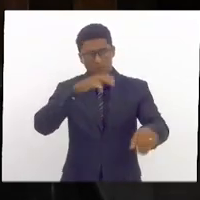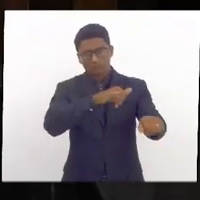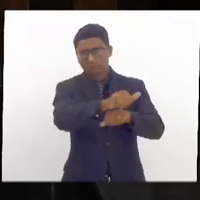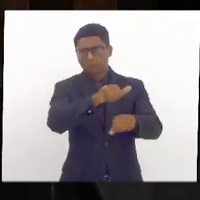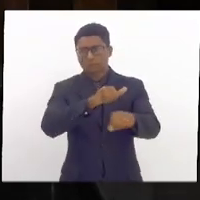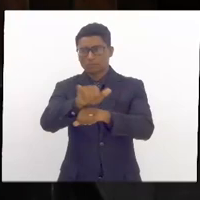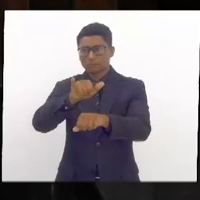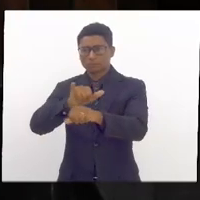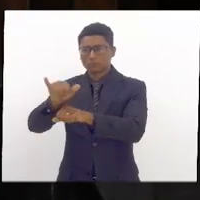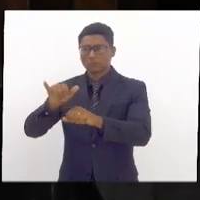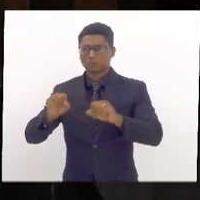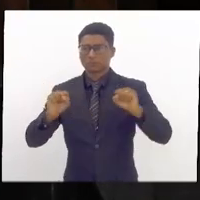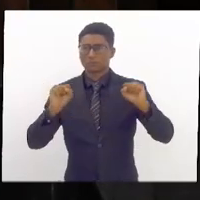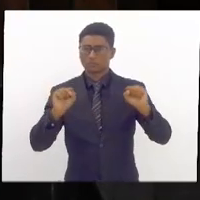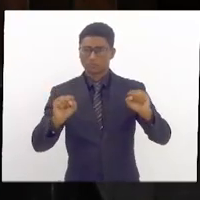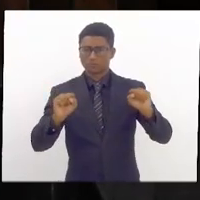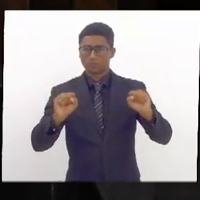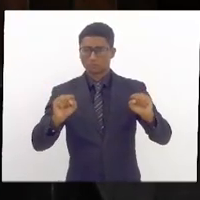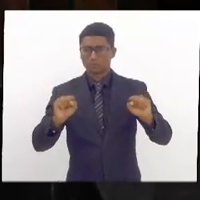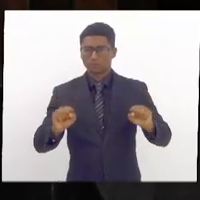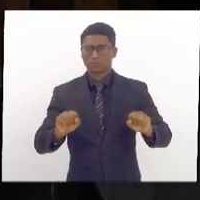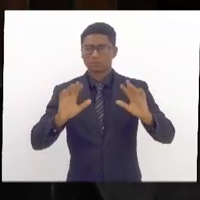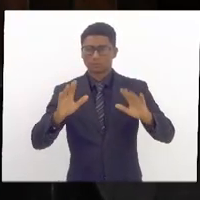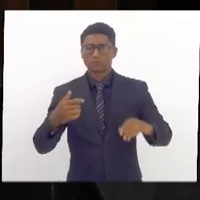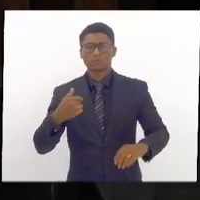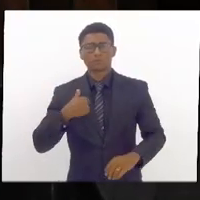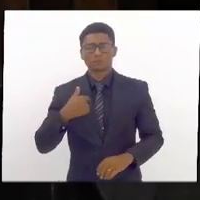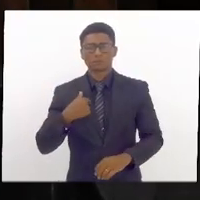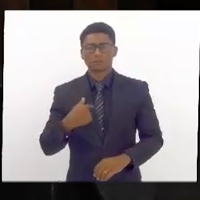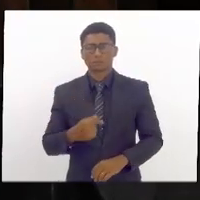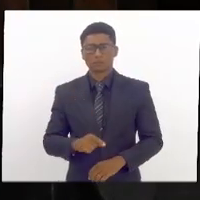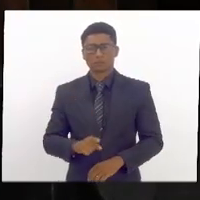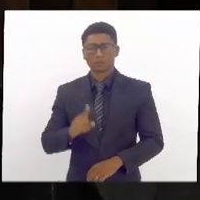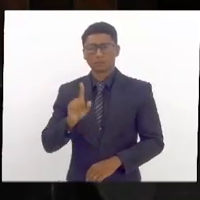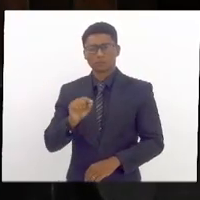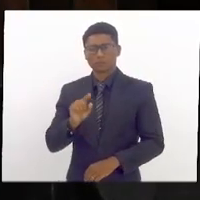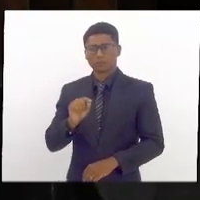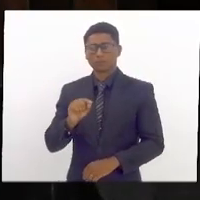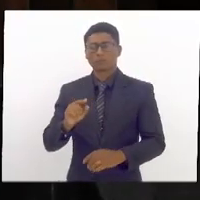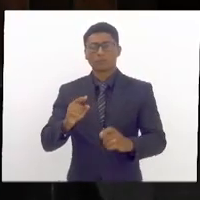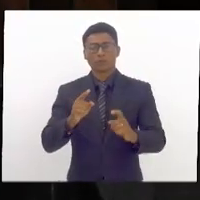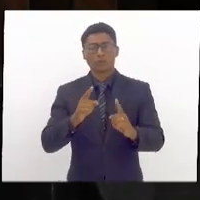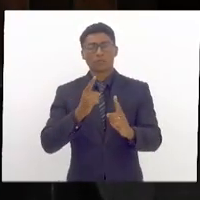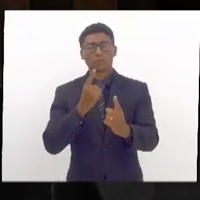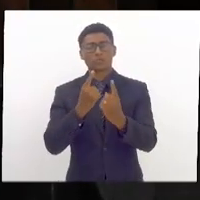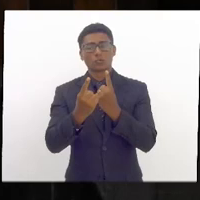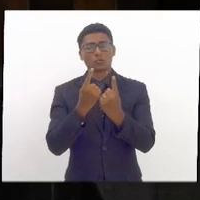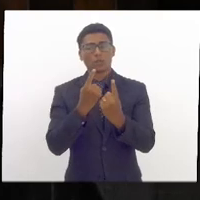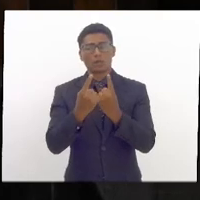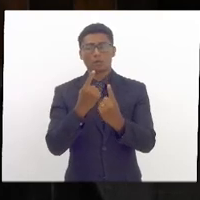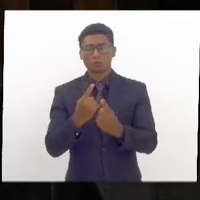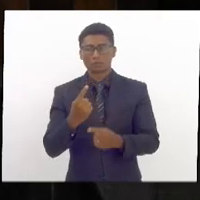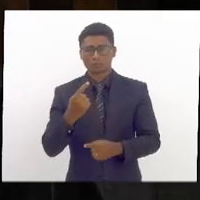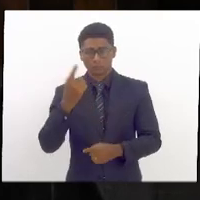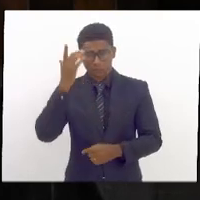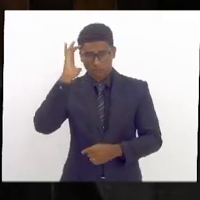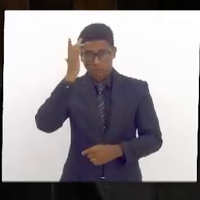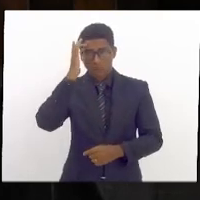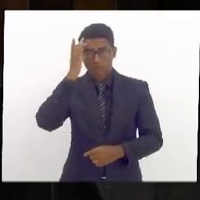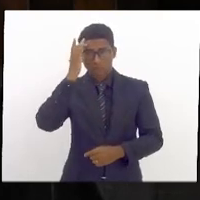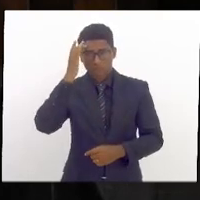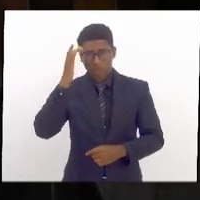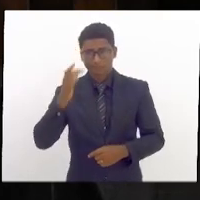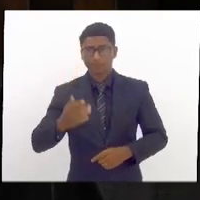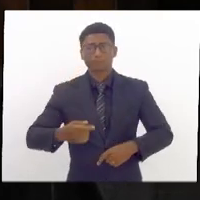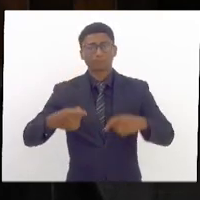me permito ser uma voz dissonante e trazer aqui a discussão do que eu considero algo que tem que